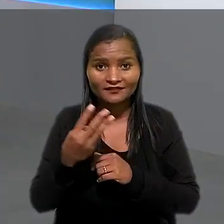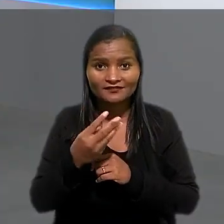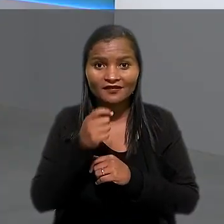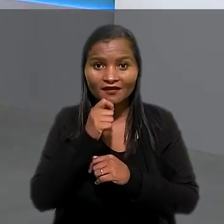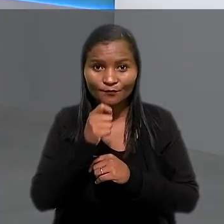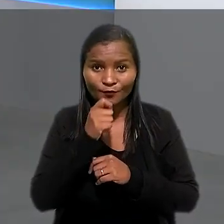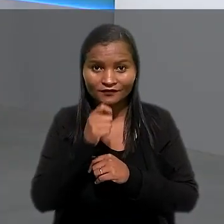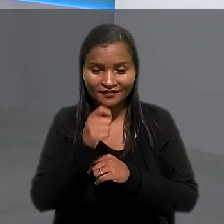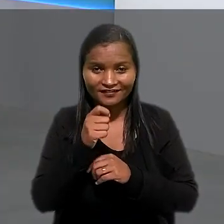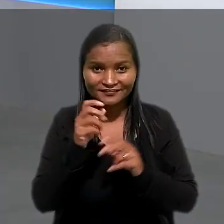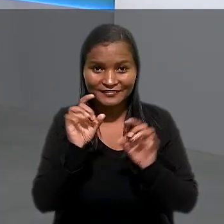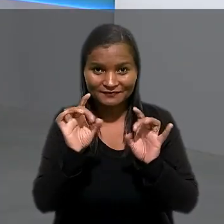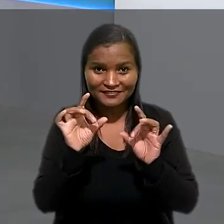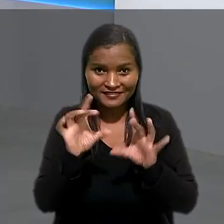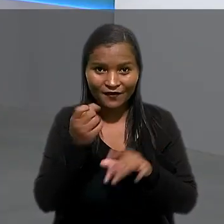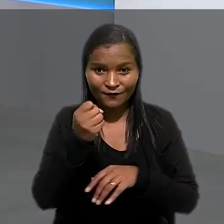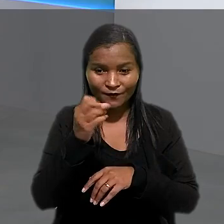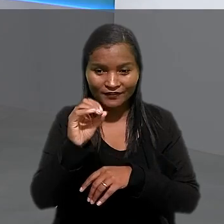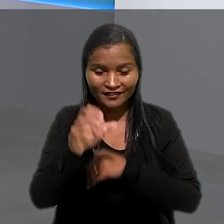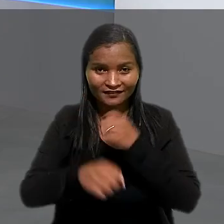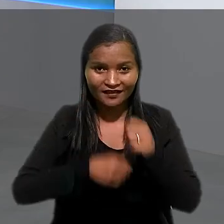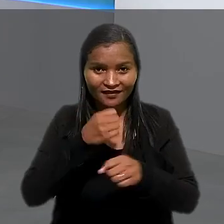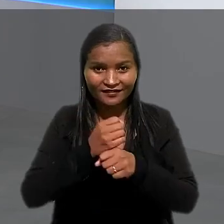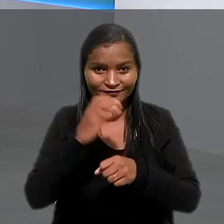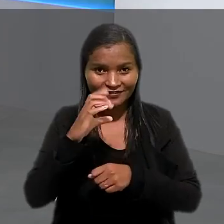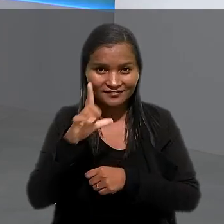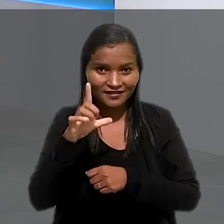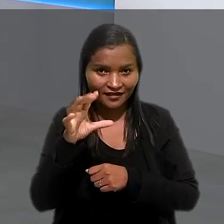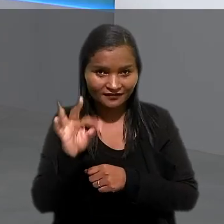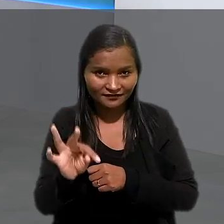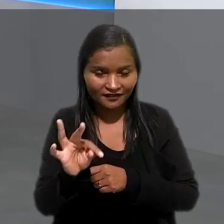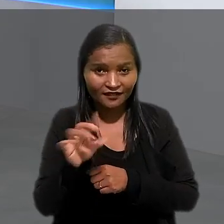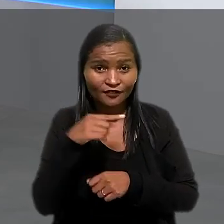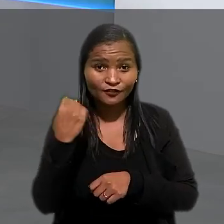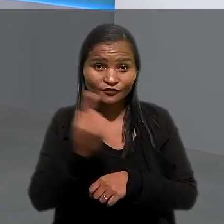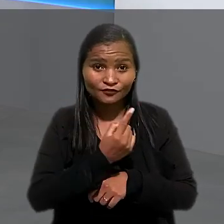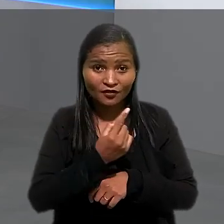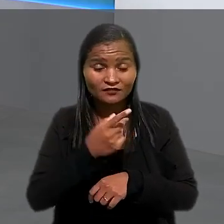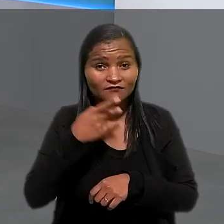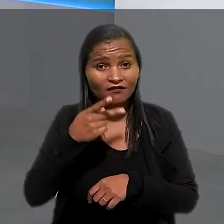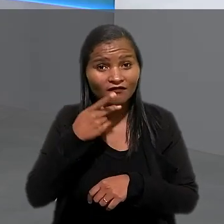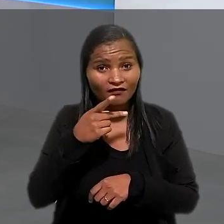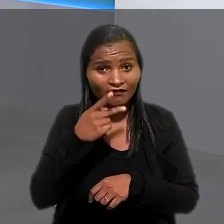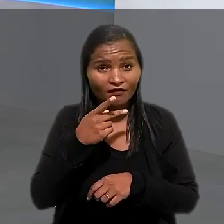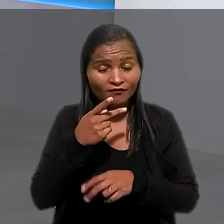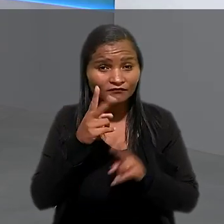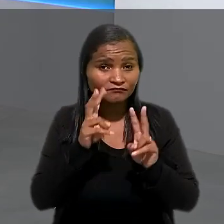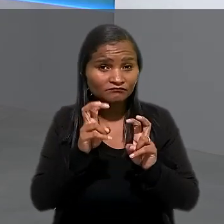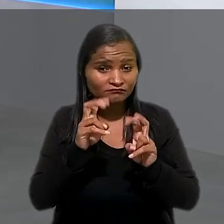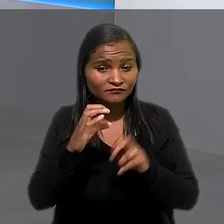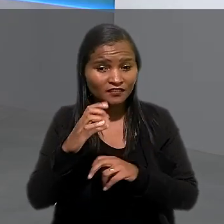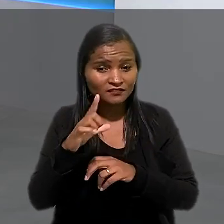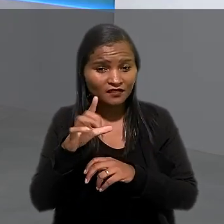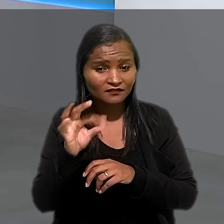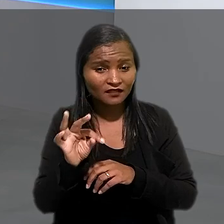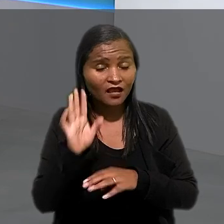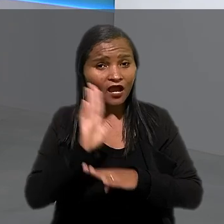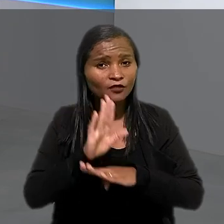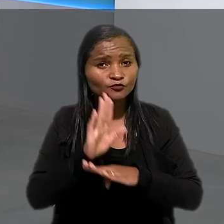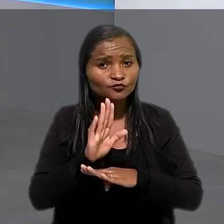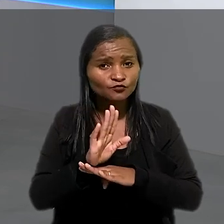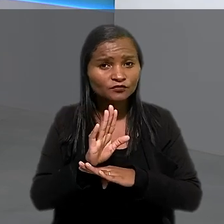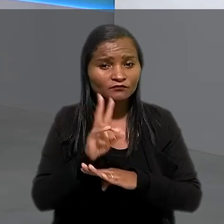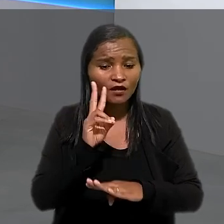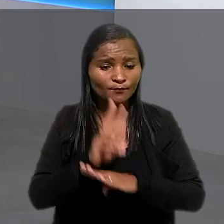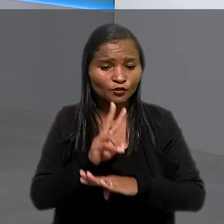Na terceira reportagem da série especial sobre os 80 anos da consolidação das leis do trabalho, nós vamos destacar dispositivos da CLT